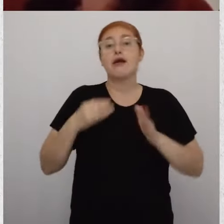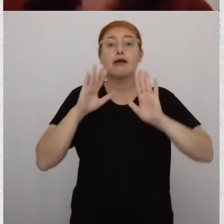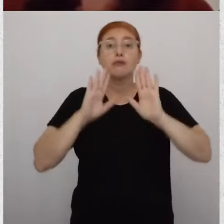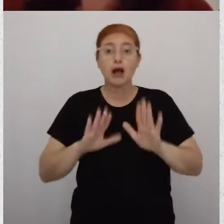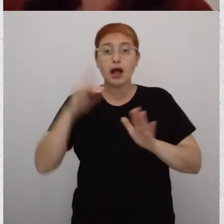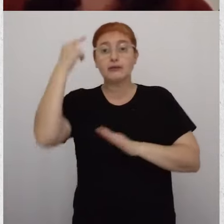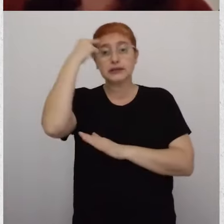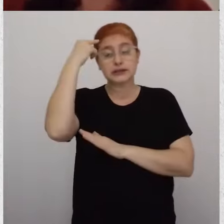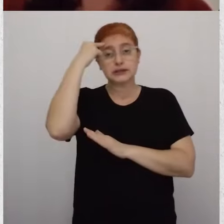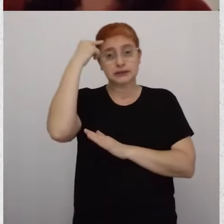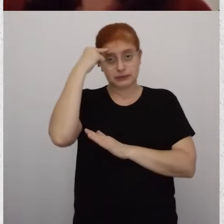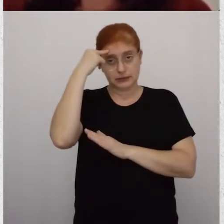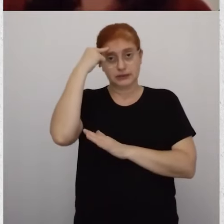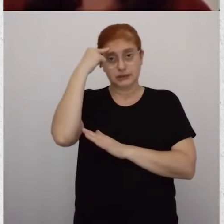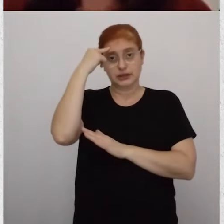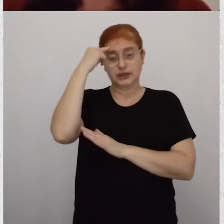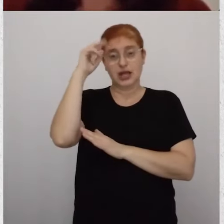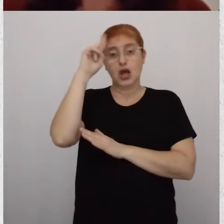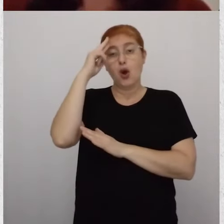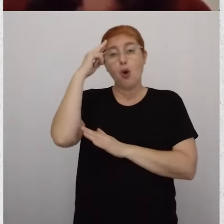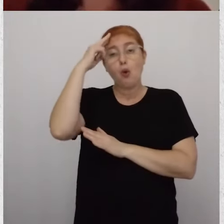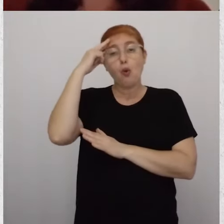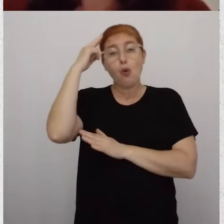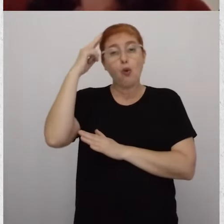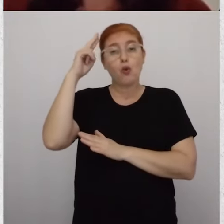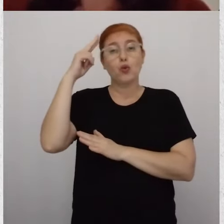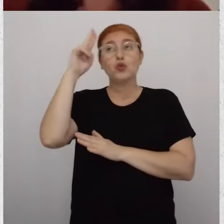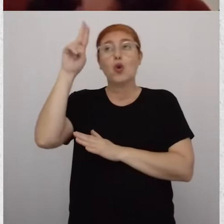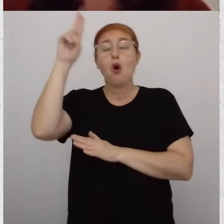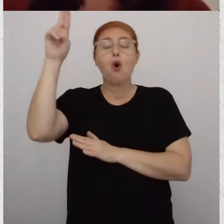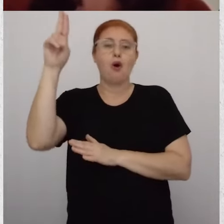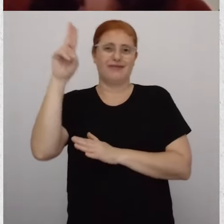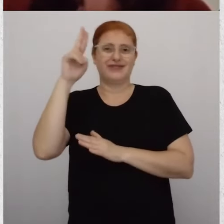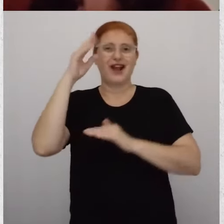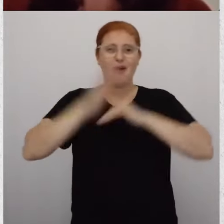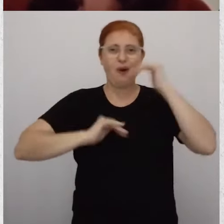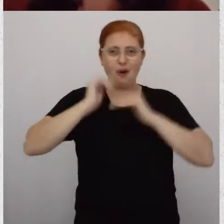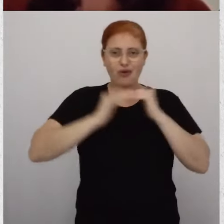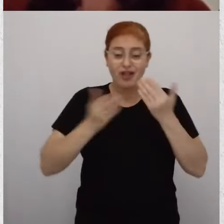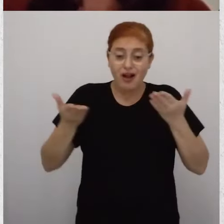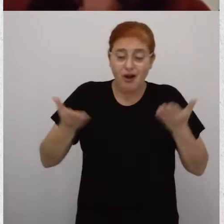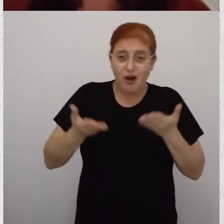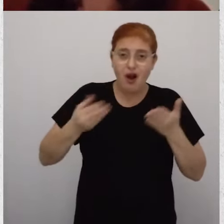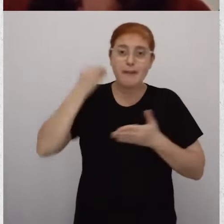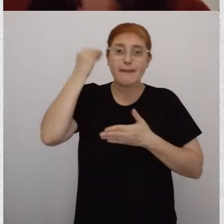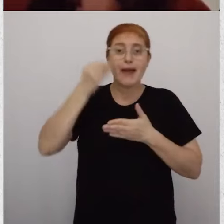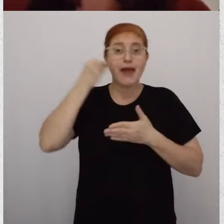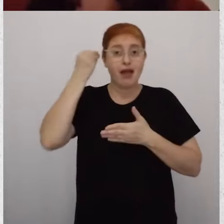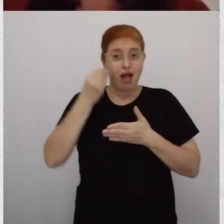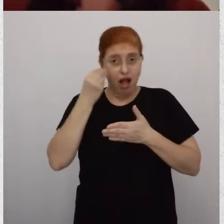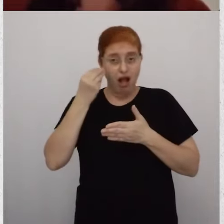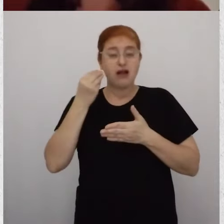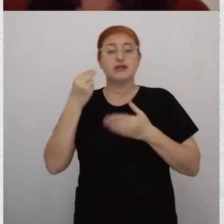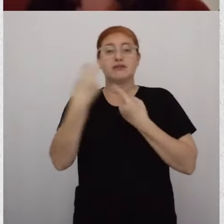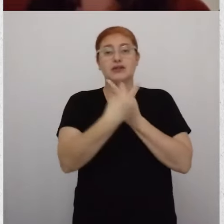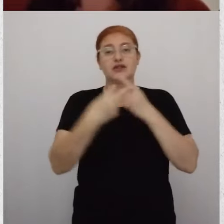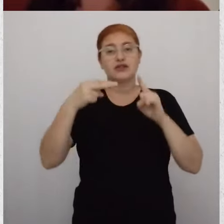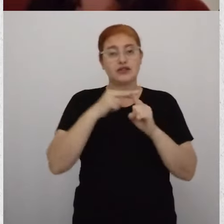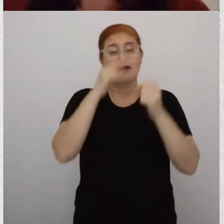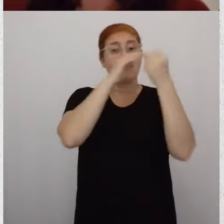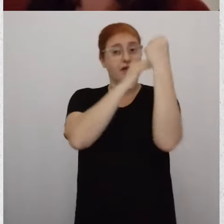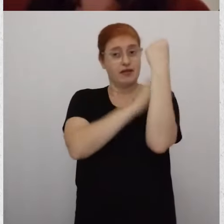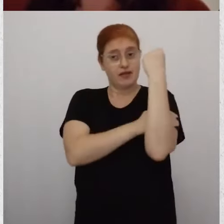é um pensamento utópico que se constrói no aqui e agora. Quer dizer, a experiência do ponto de vista feminista, ela